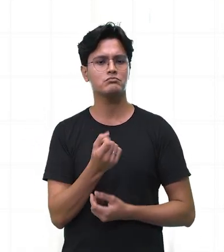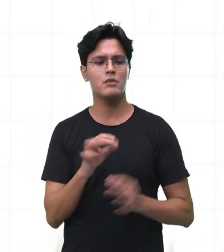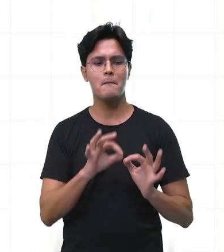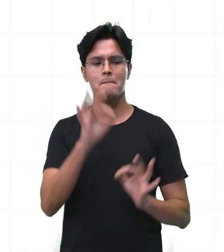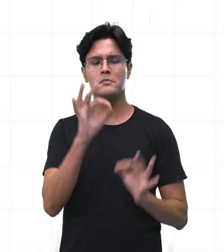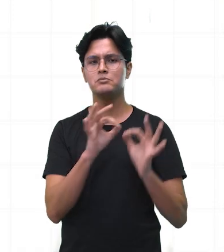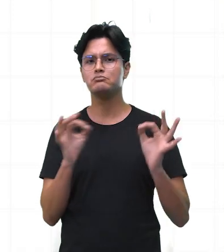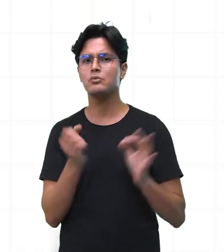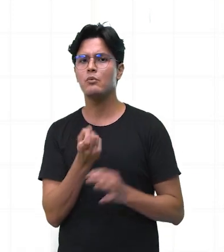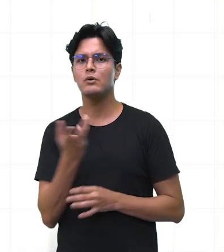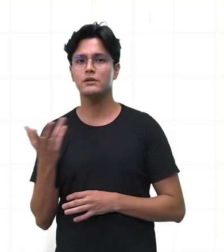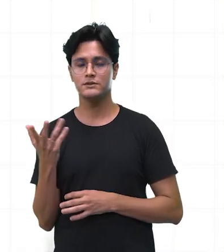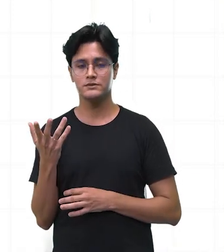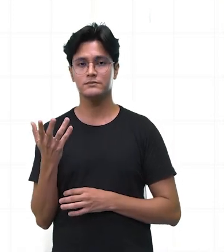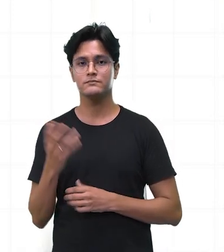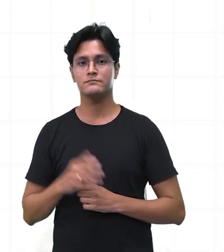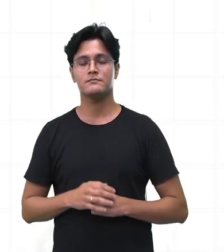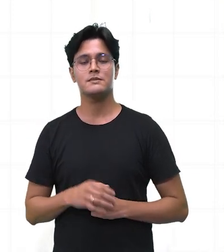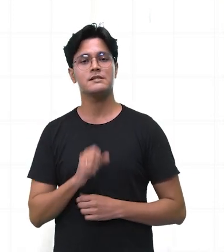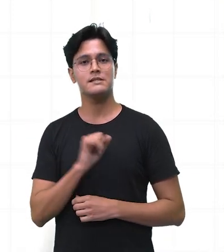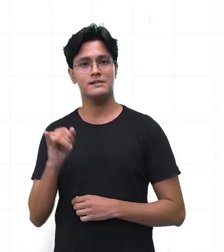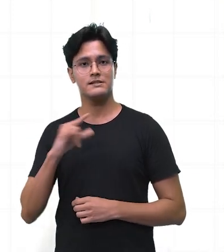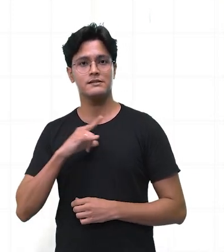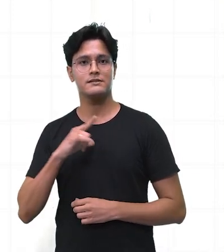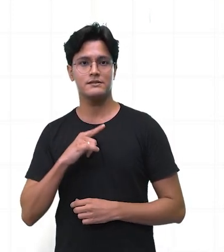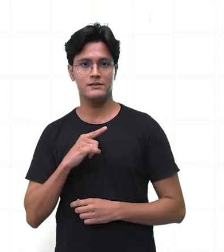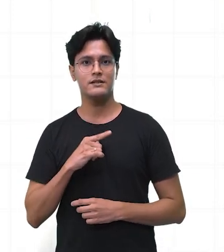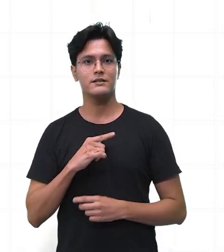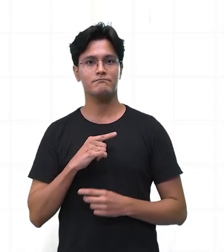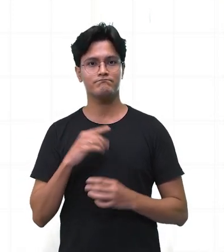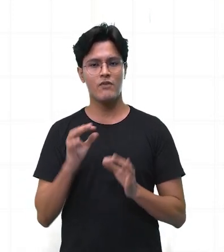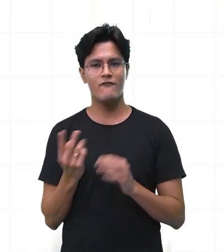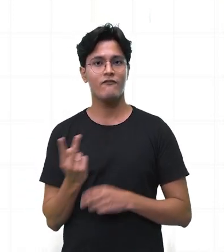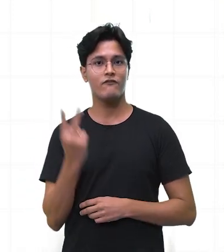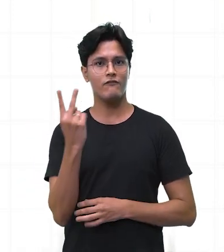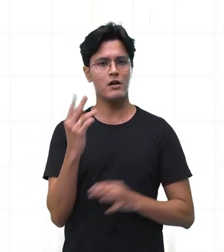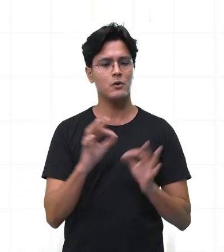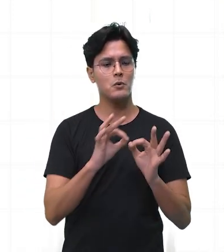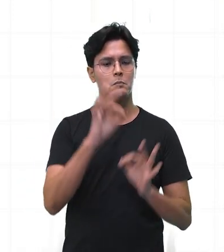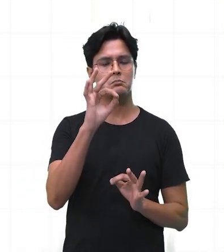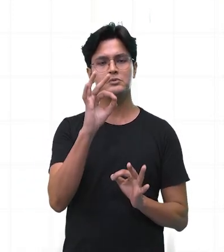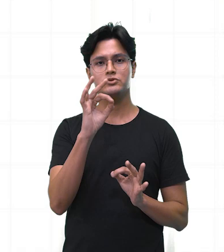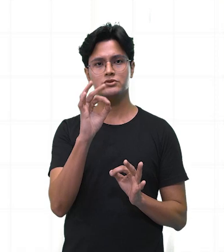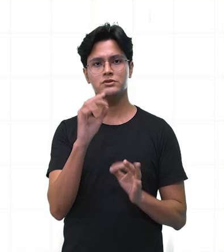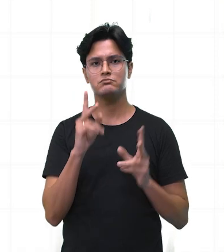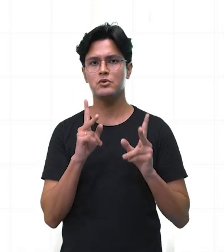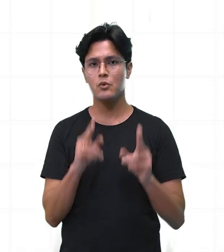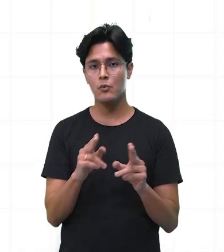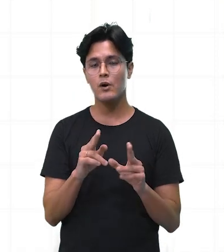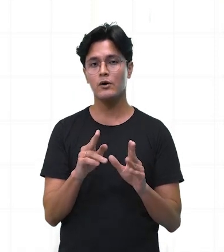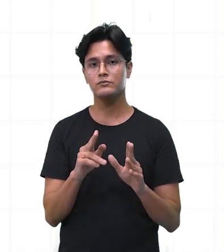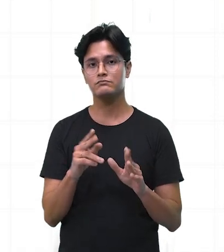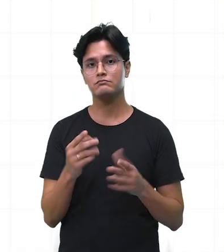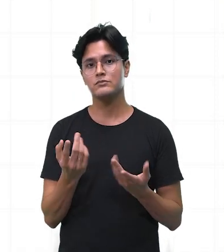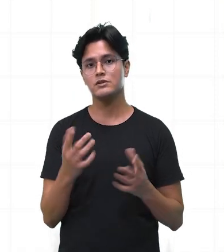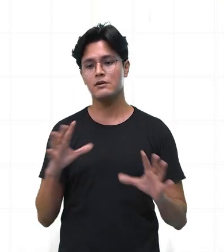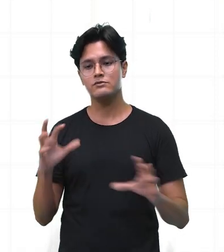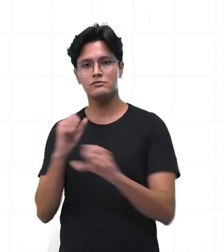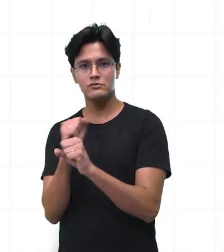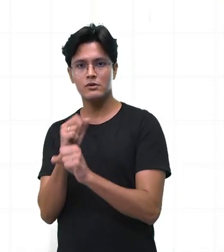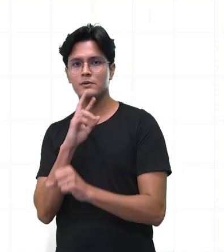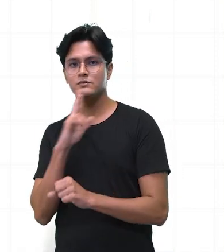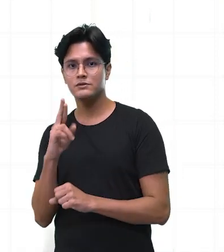regular. Se todos eles possuem a mesma medida e a soma é 1440, então o